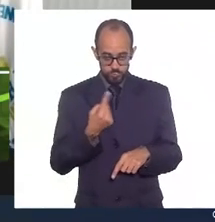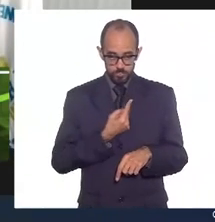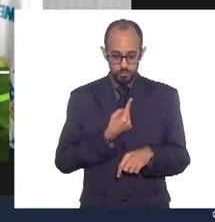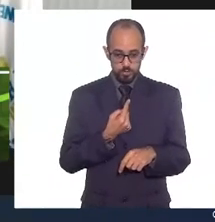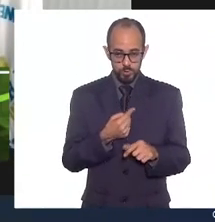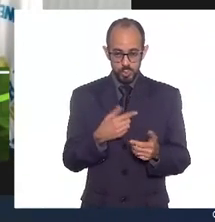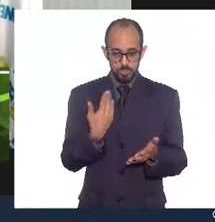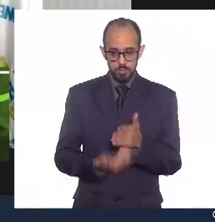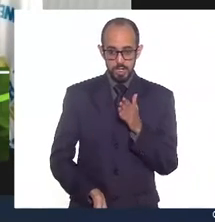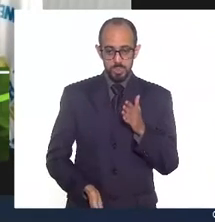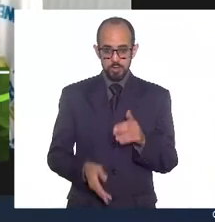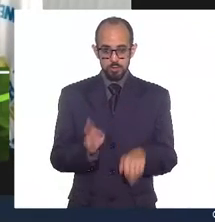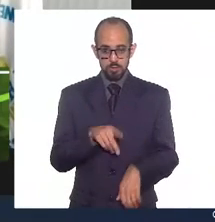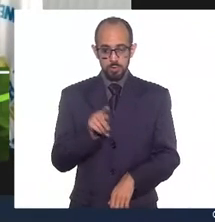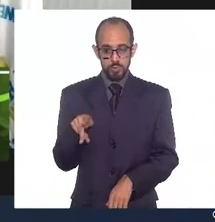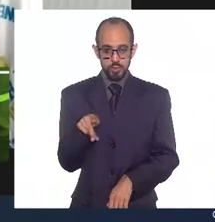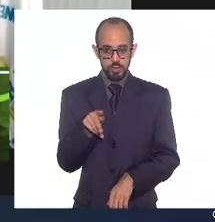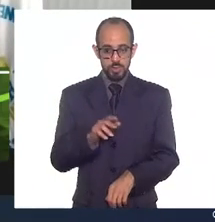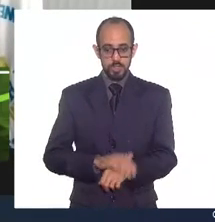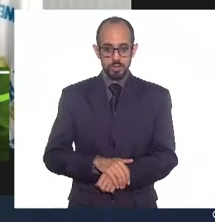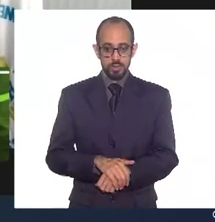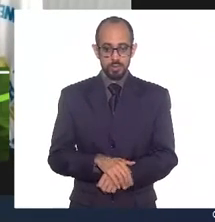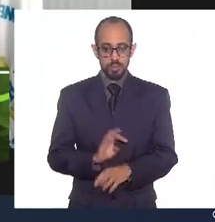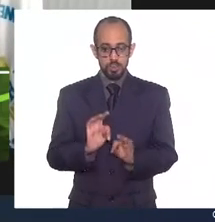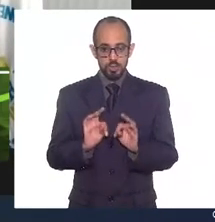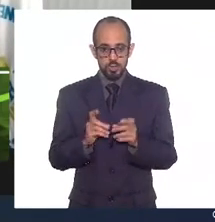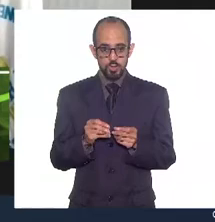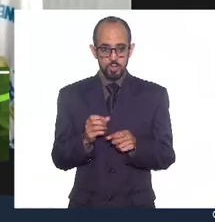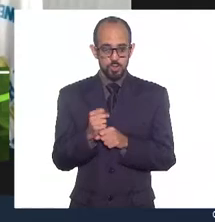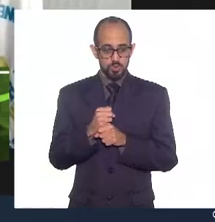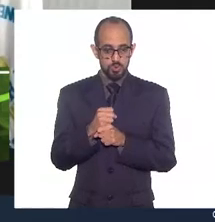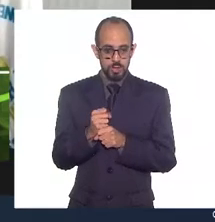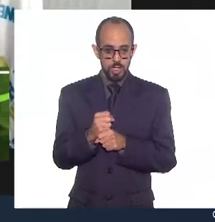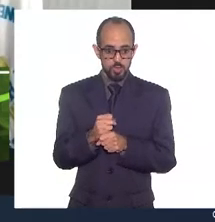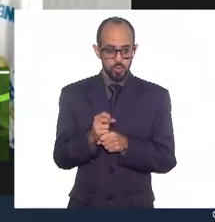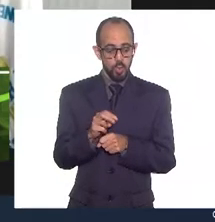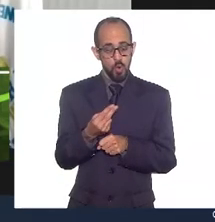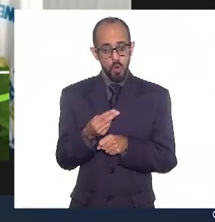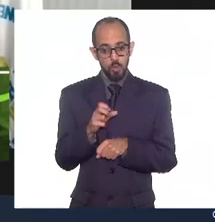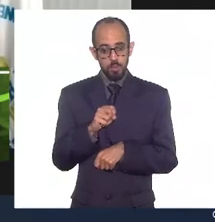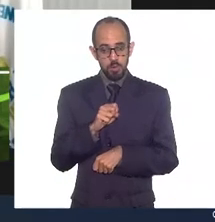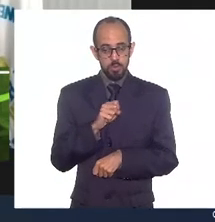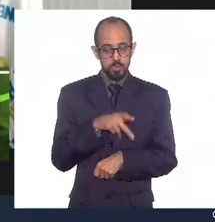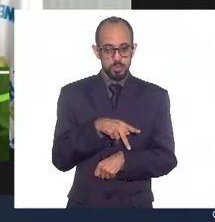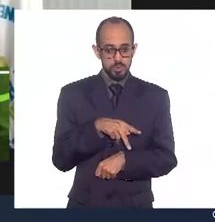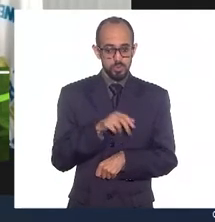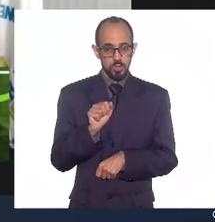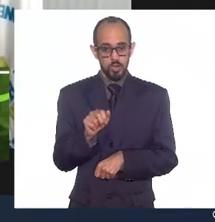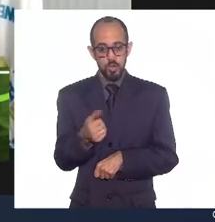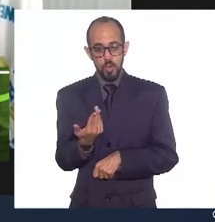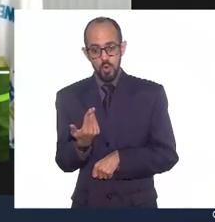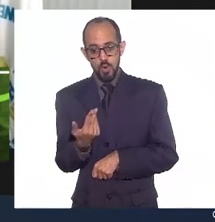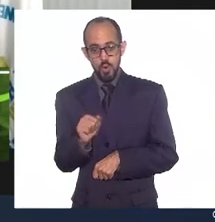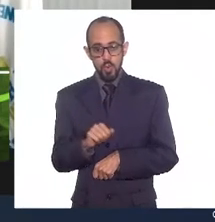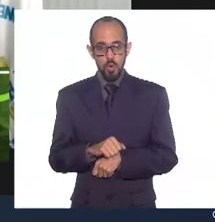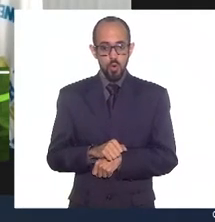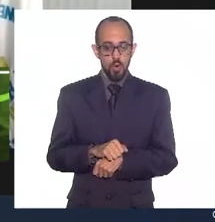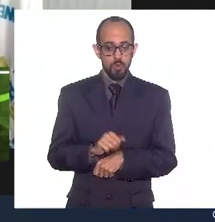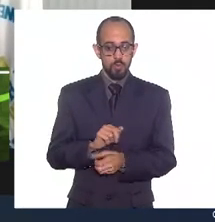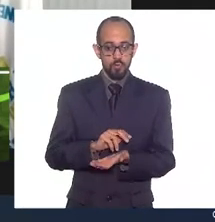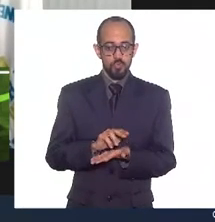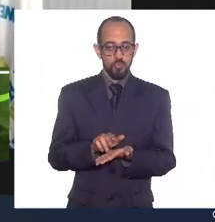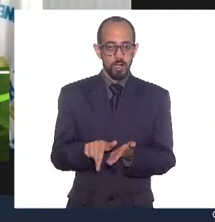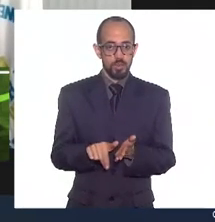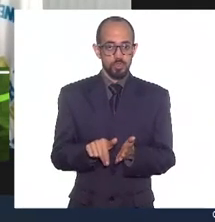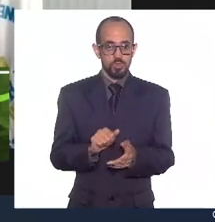perdemos professores todos os anos ou por aposentadoria ou por vários